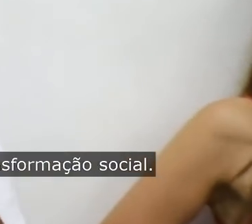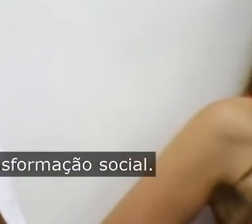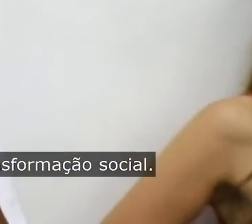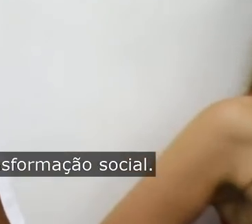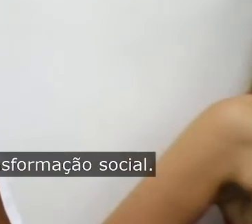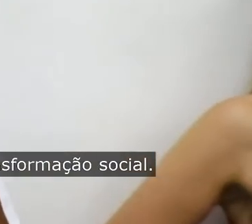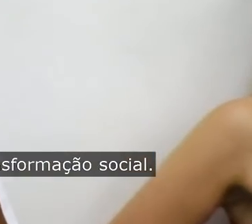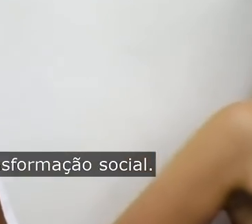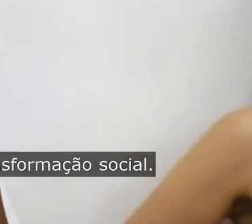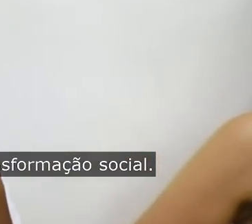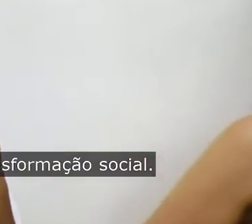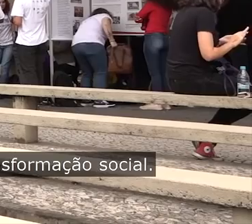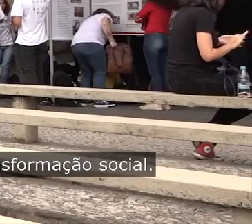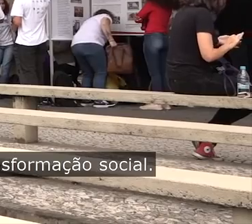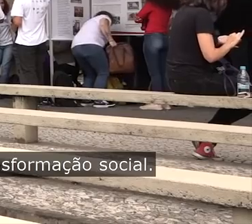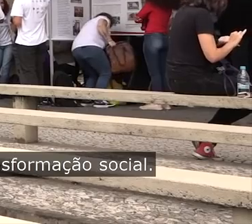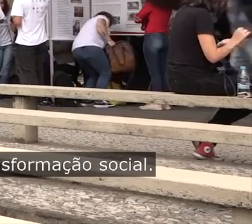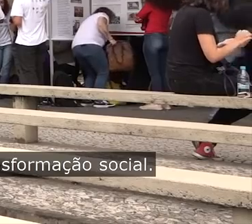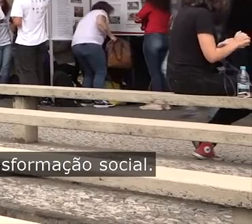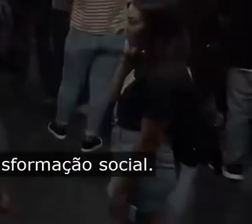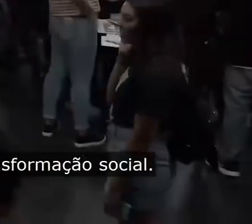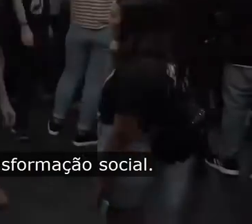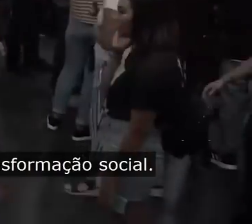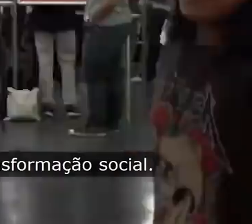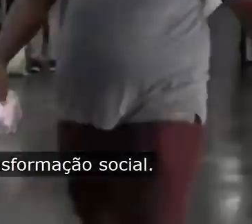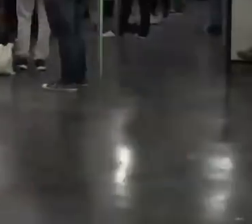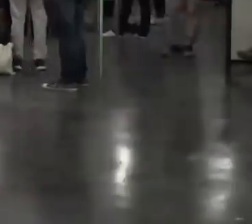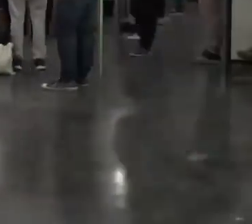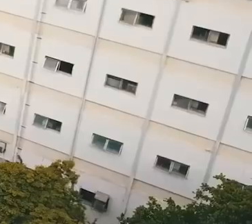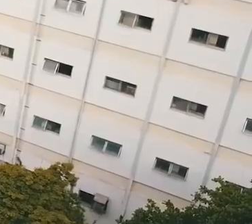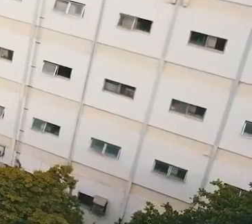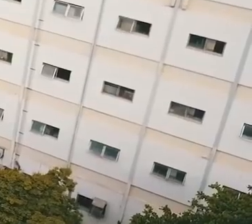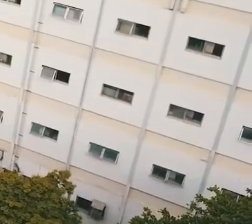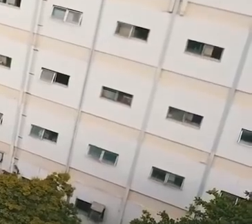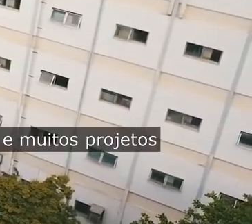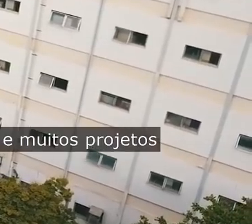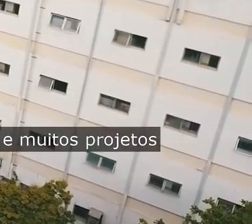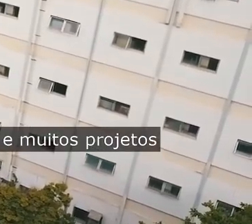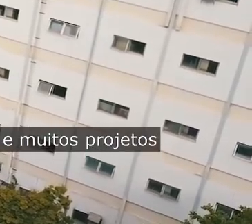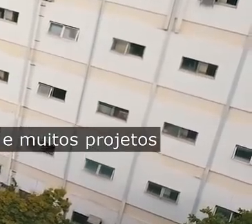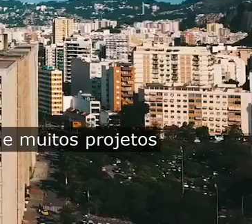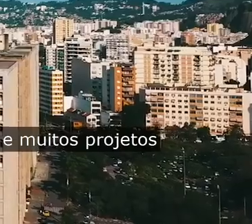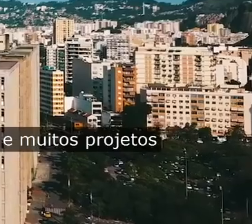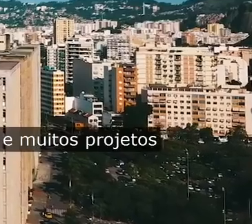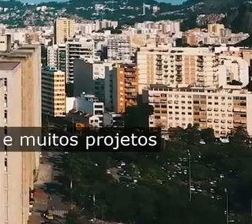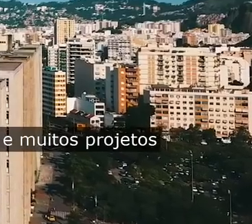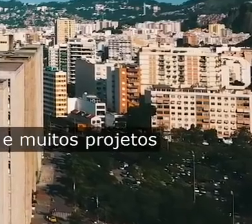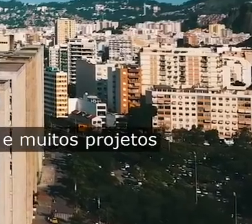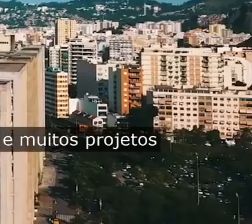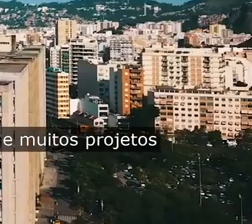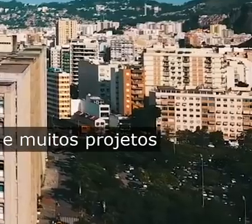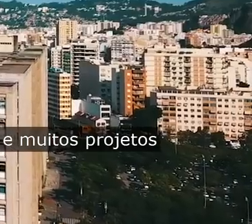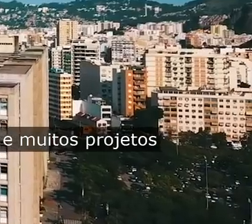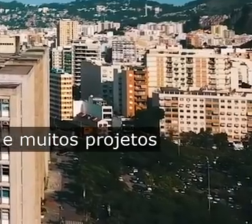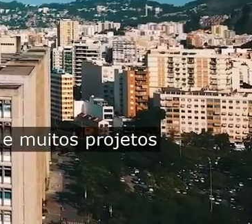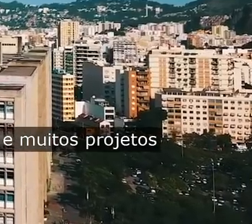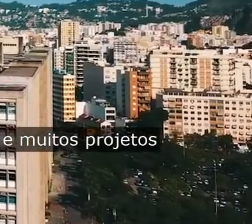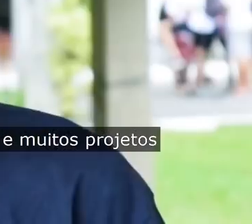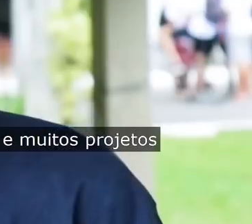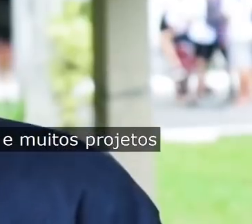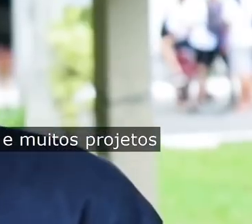que se forja a educação para a transformação social. Os prédios de concreto da